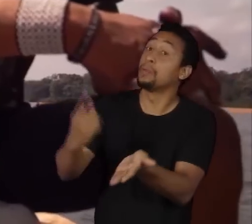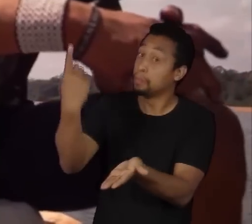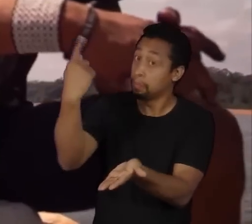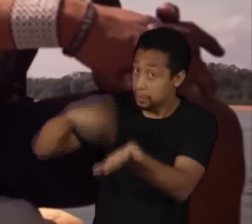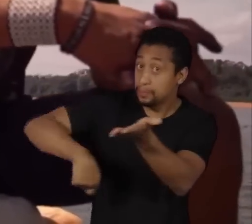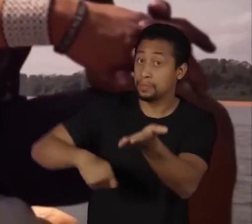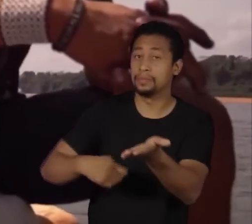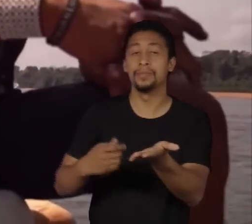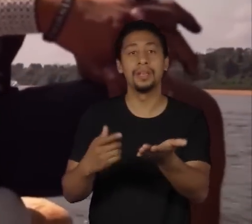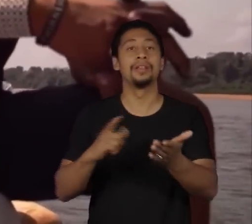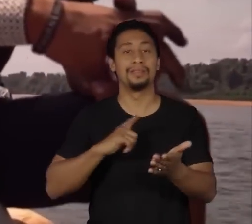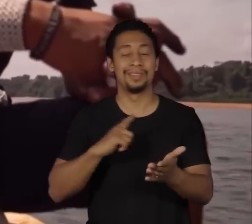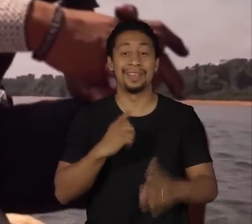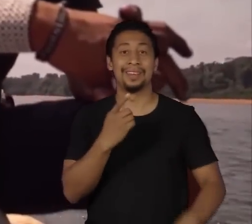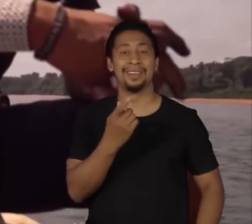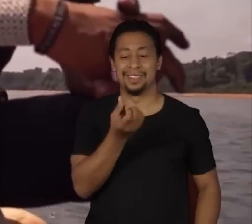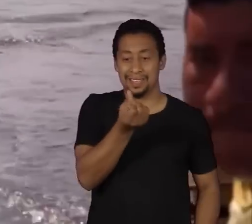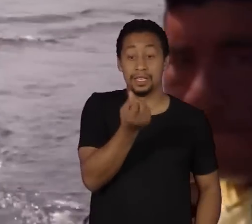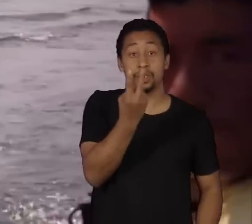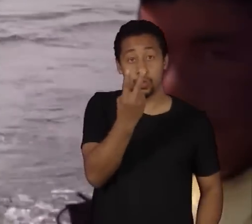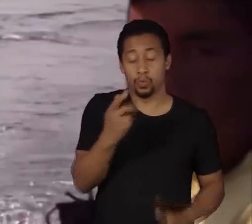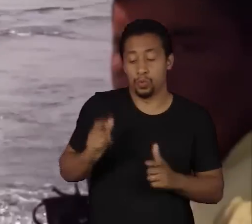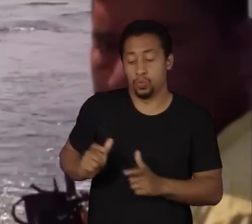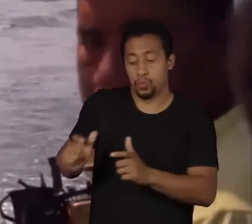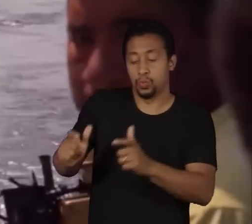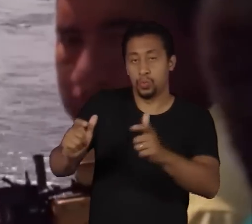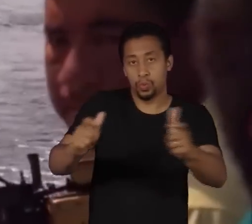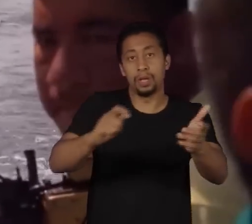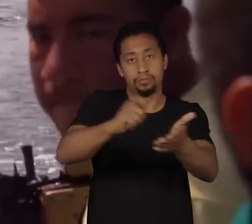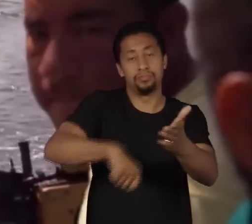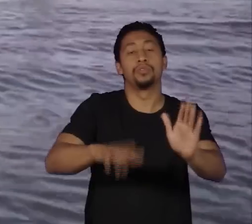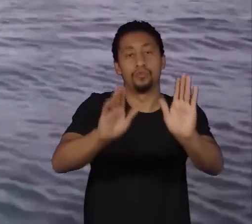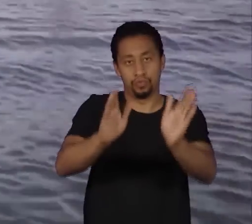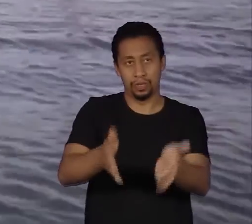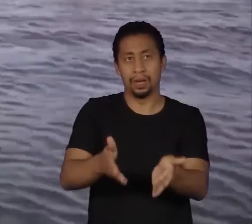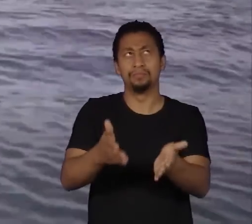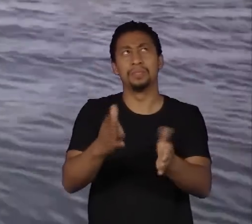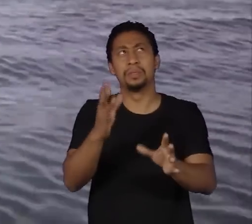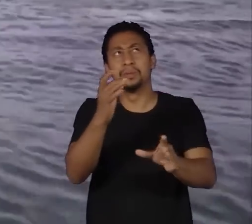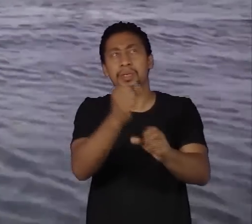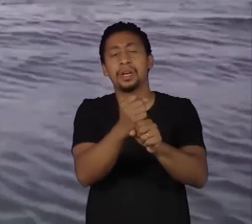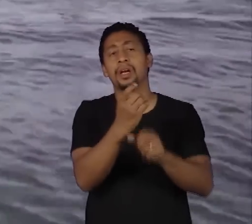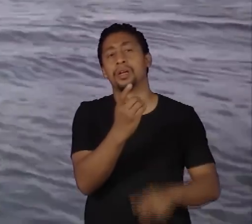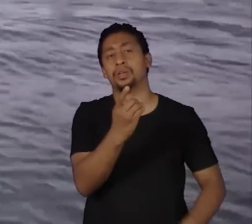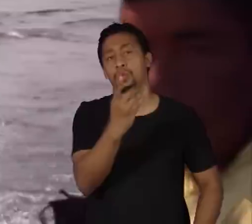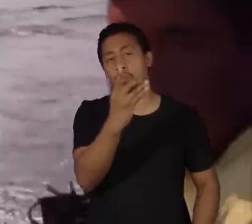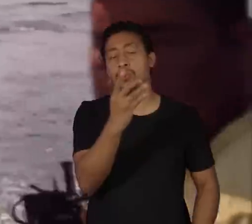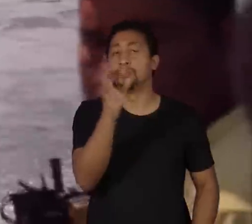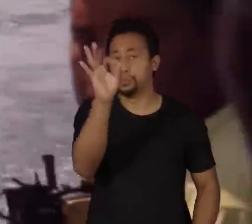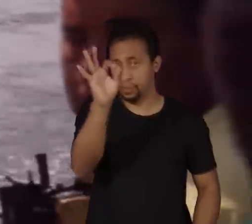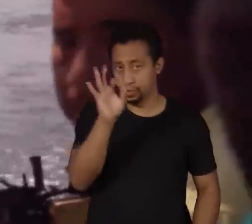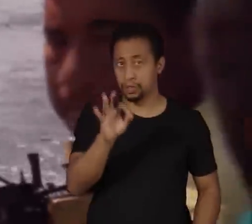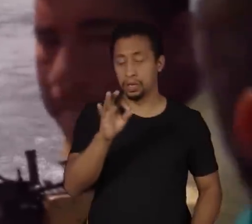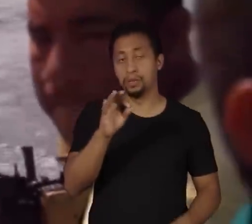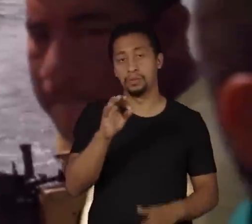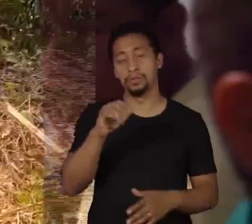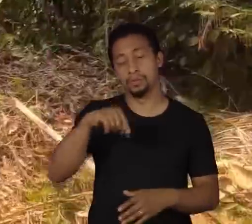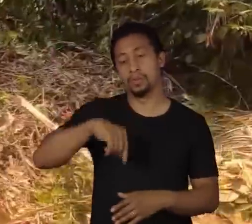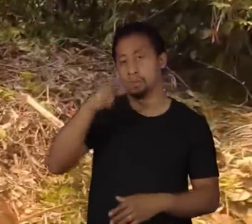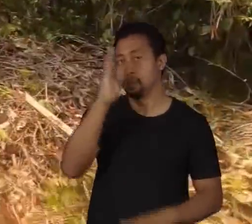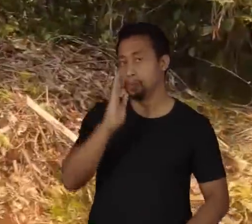732 áreas indígenas demarcadas, que juntas ocupam quase 14% da extensão do país.